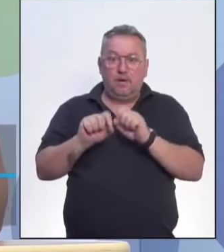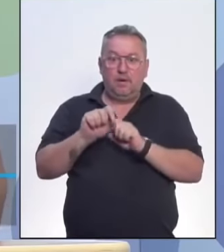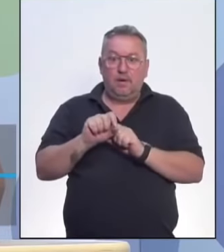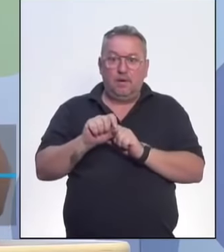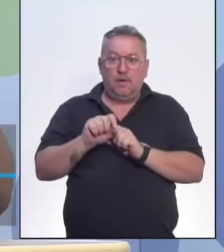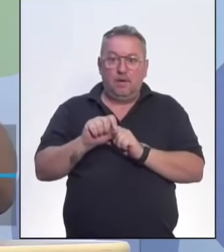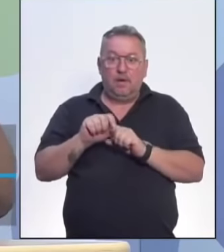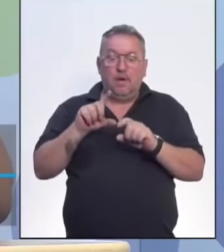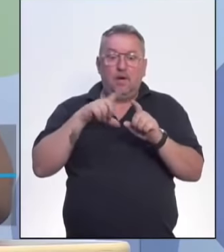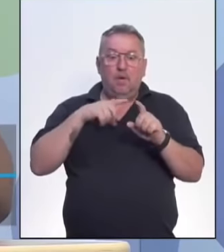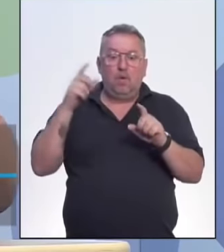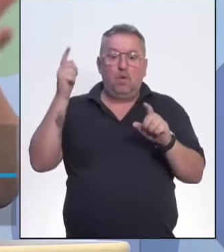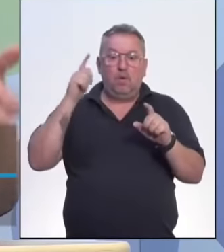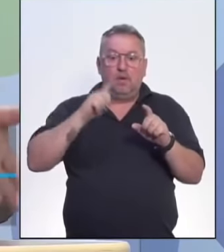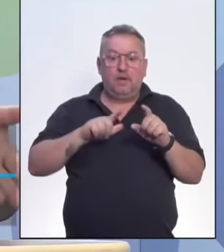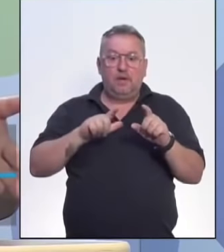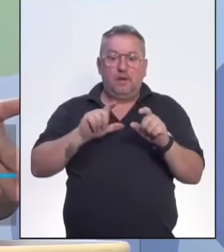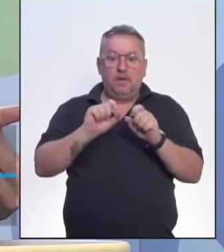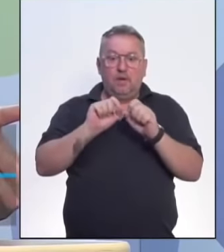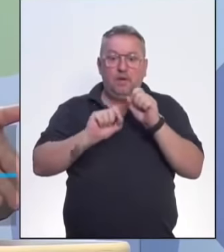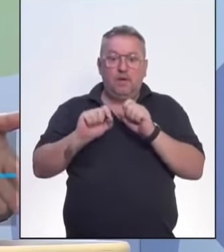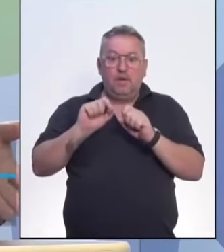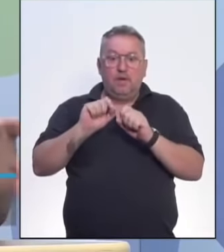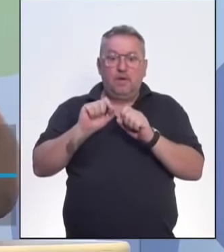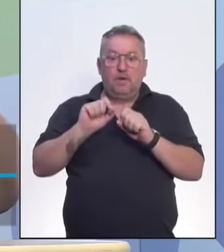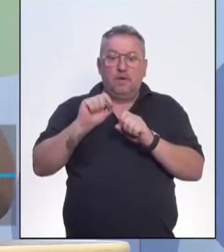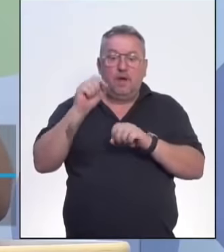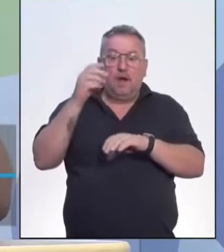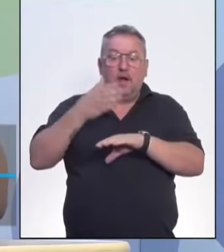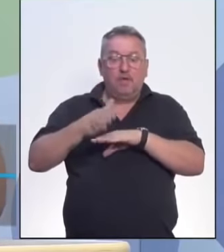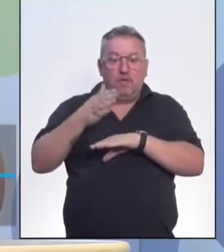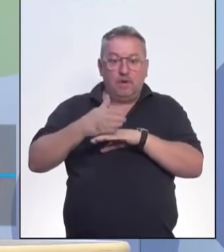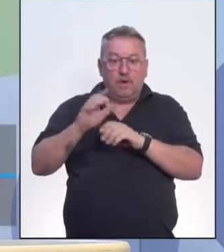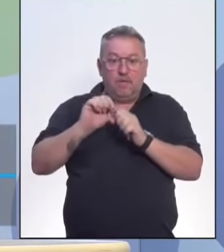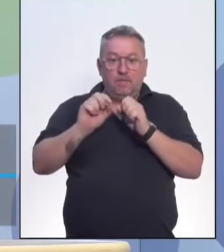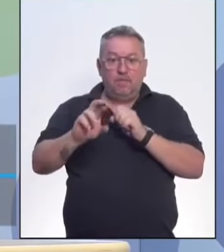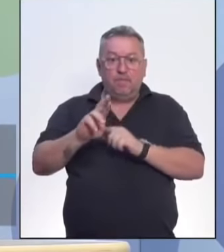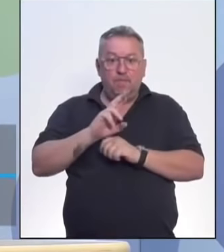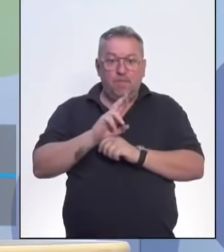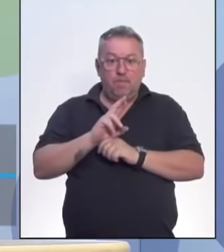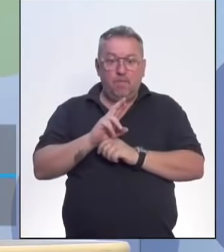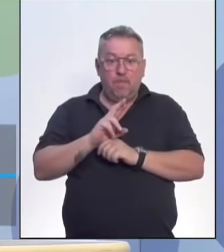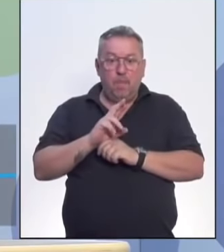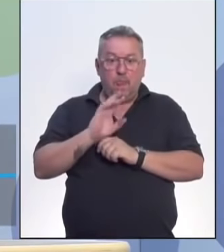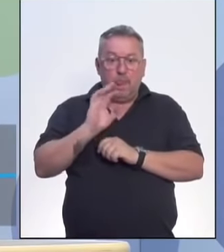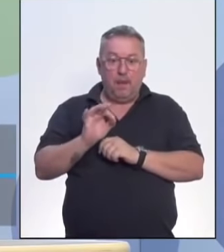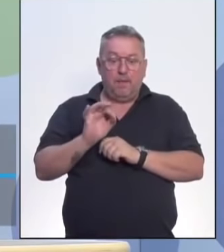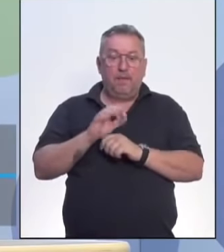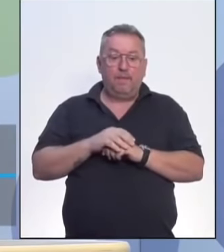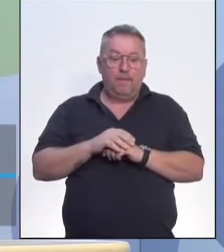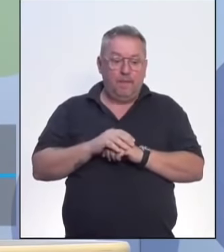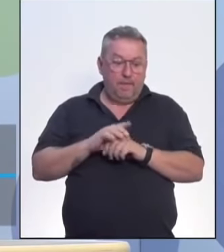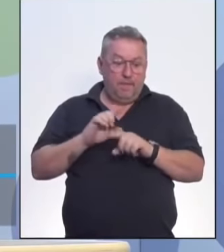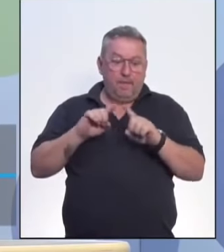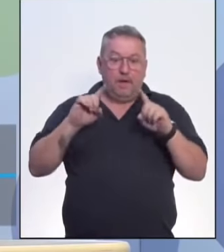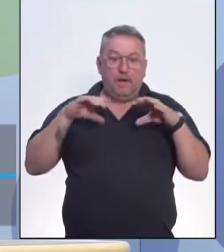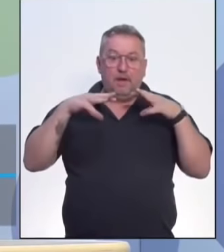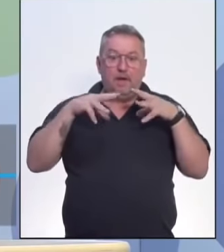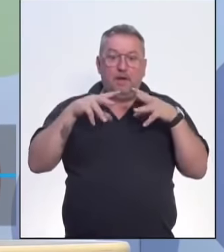interpretar, e aí eu consigo tirar, nesse caso da atividade, as respostas corretas. Mas é tudo uma questão